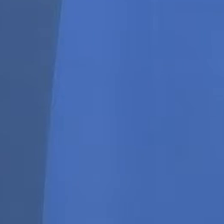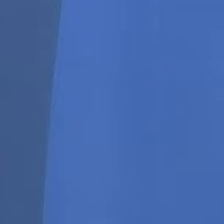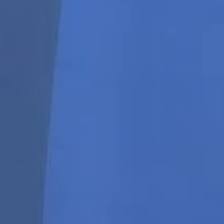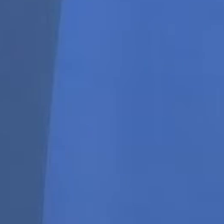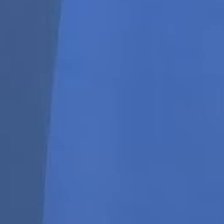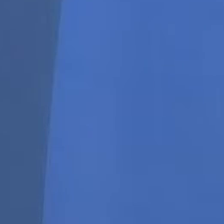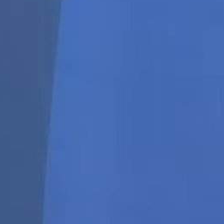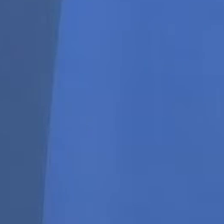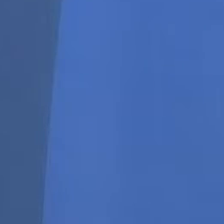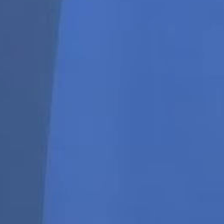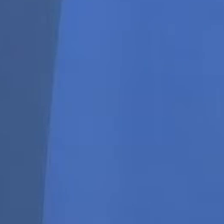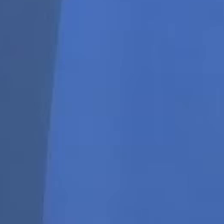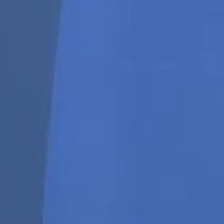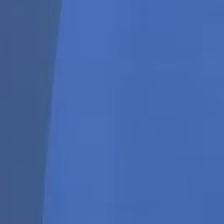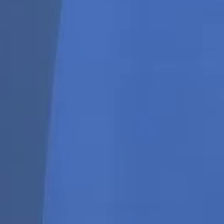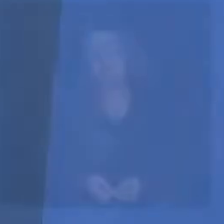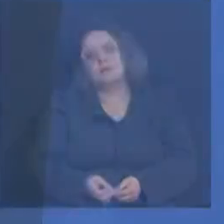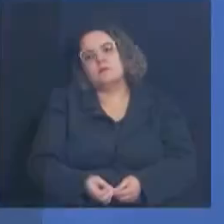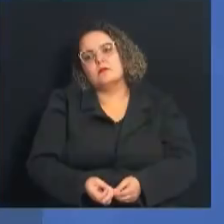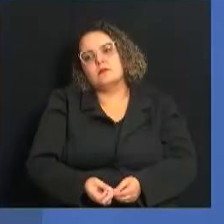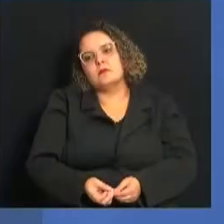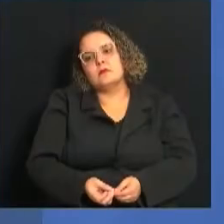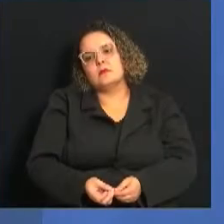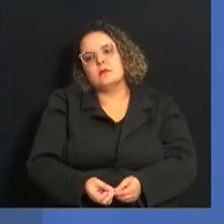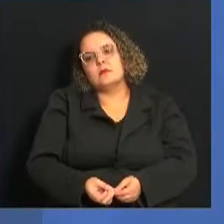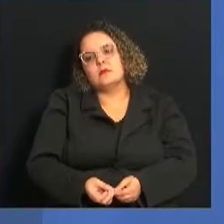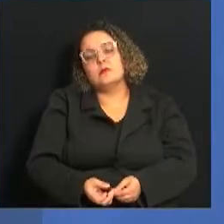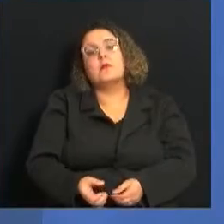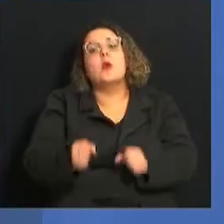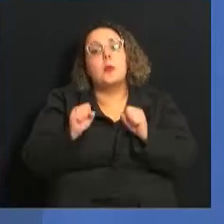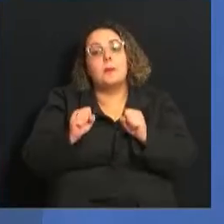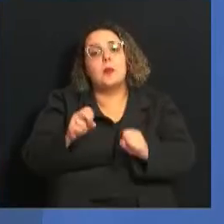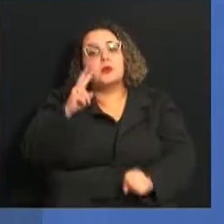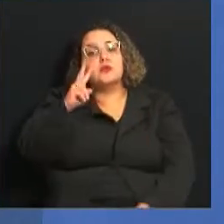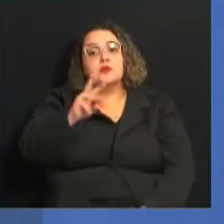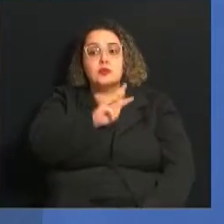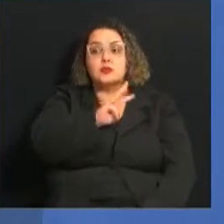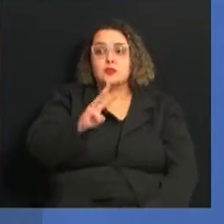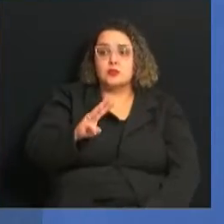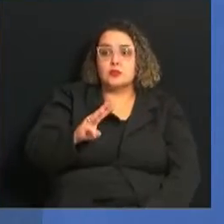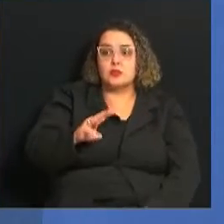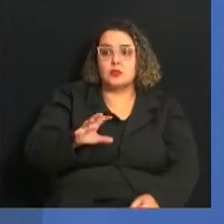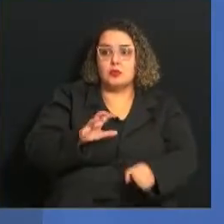uma atualização que você pode conferir lá no site